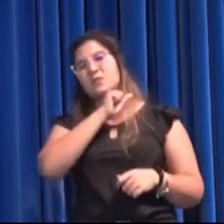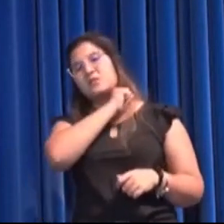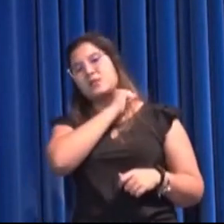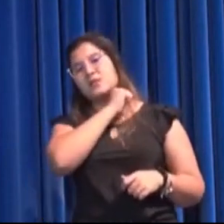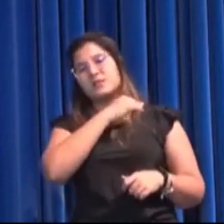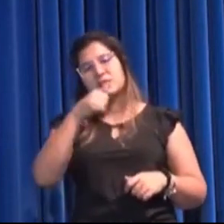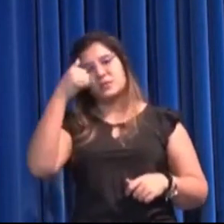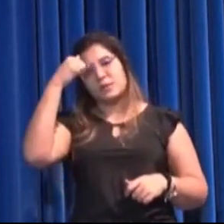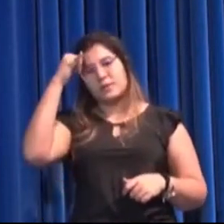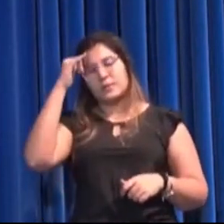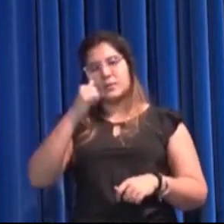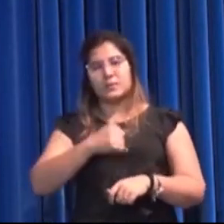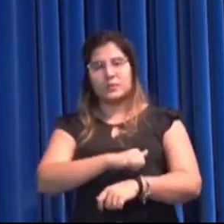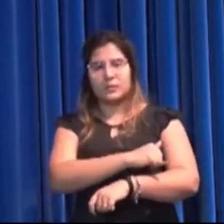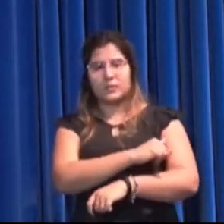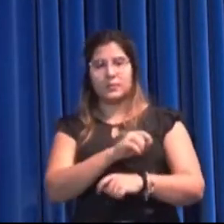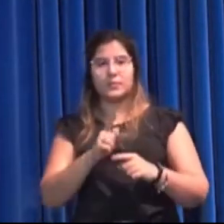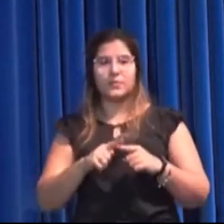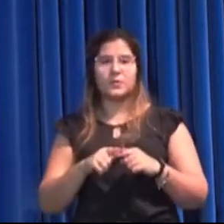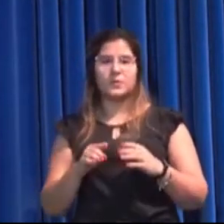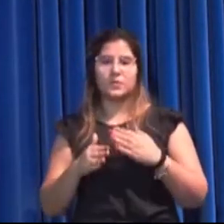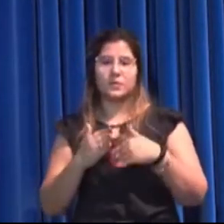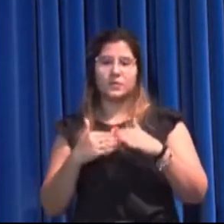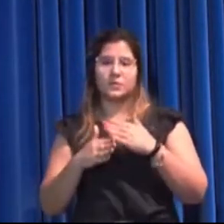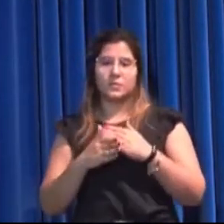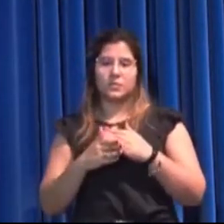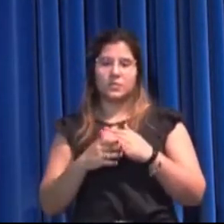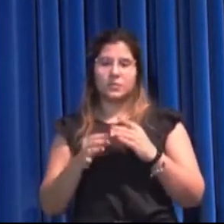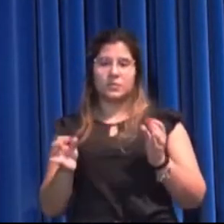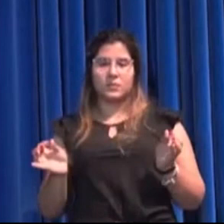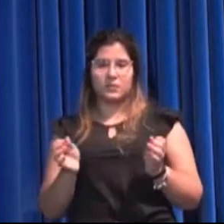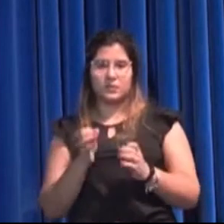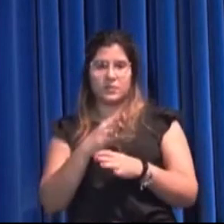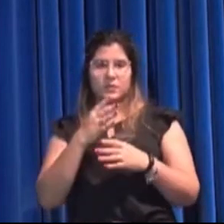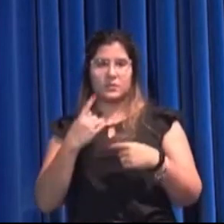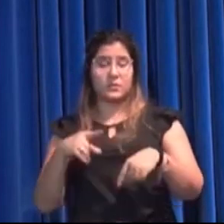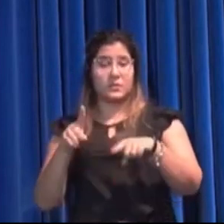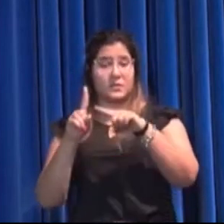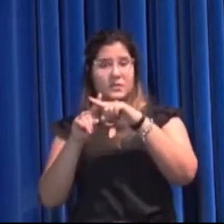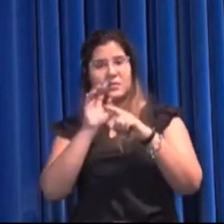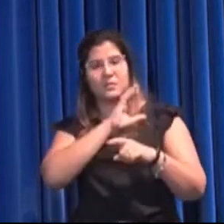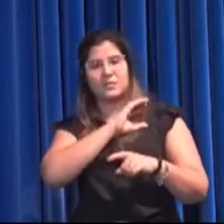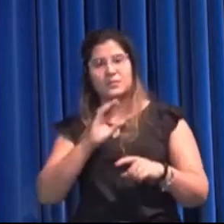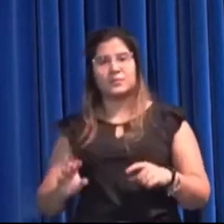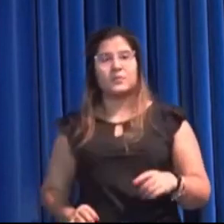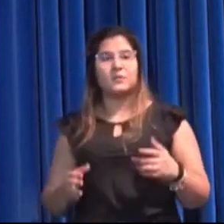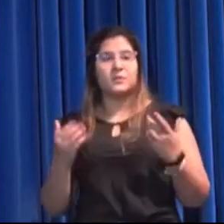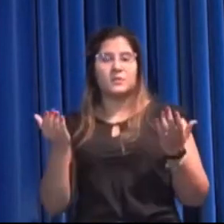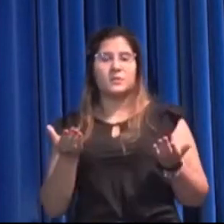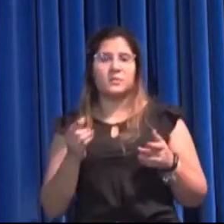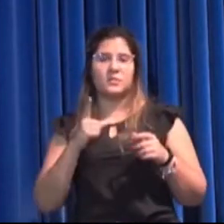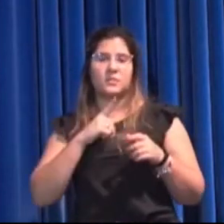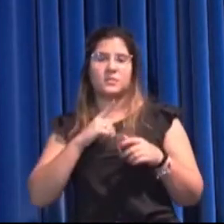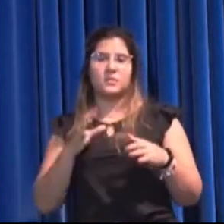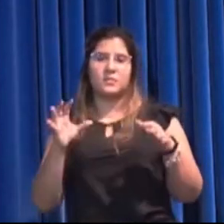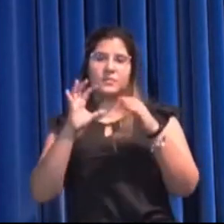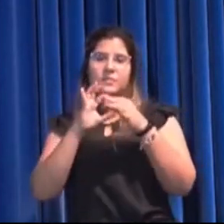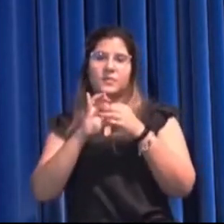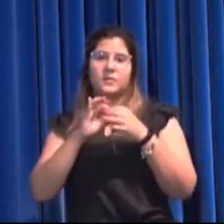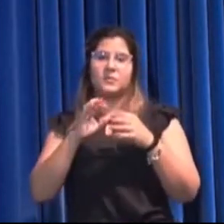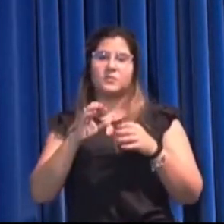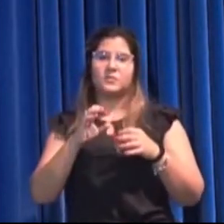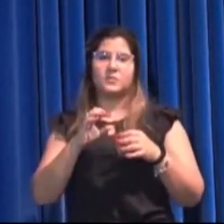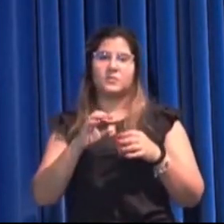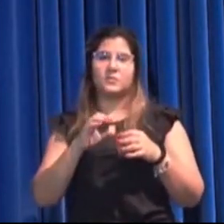tudo já foi consumado na cruz de Cristo. E agora então nós temos intimidade com o Pai, uma intimidade de entrar, porque